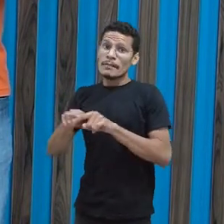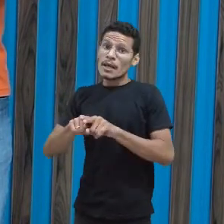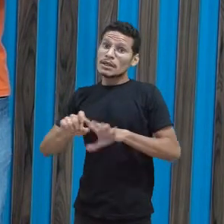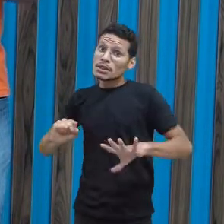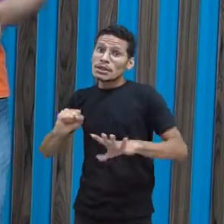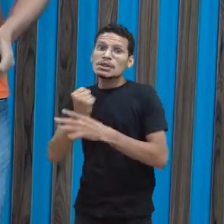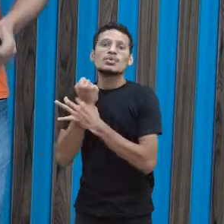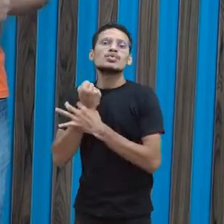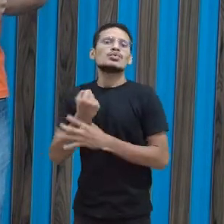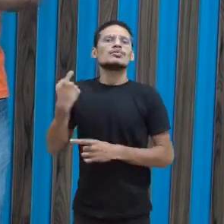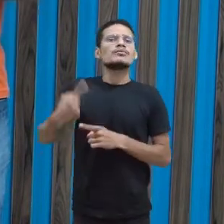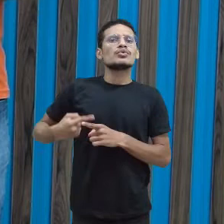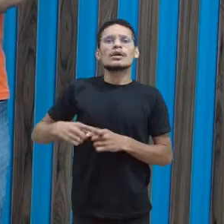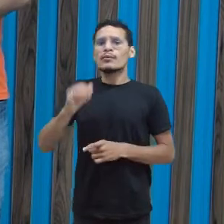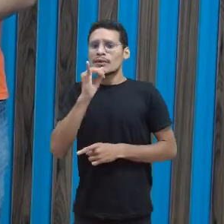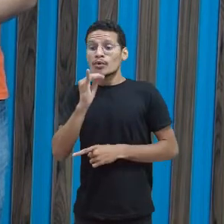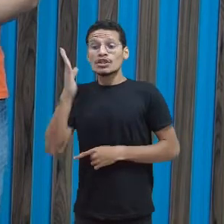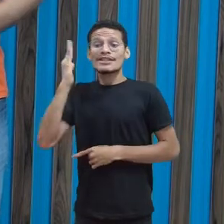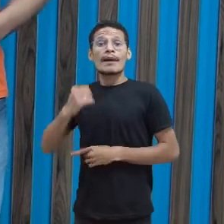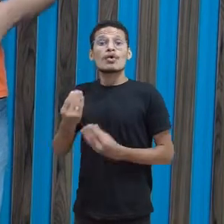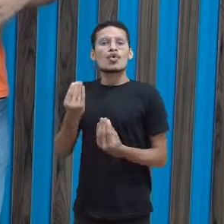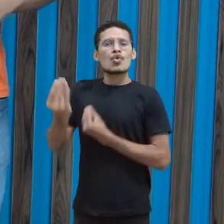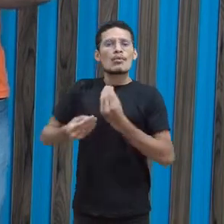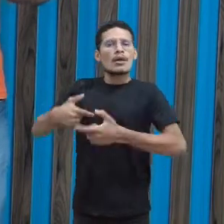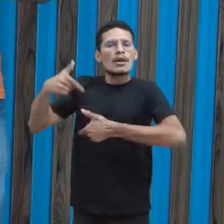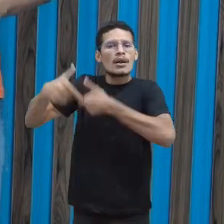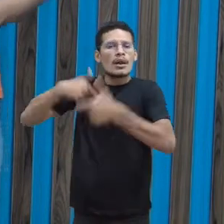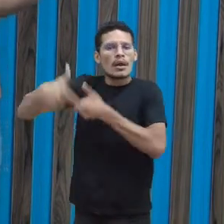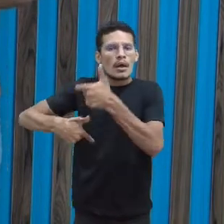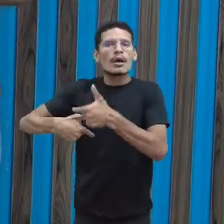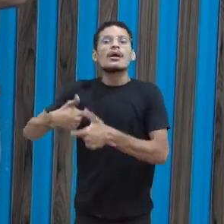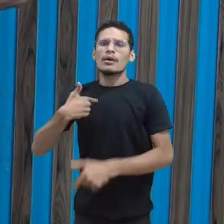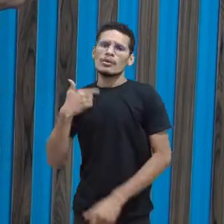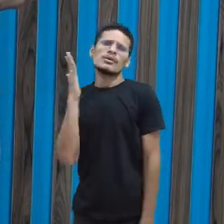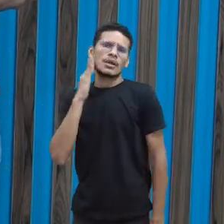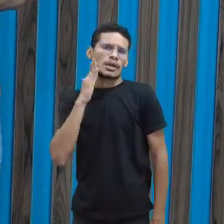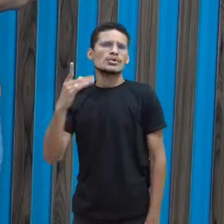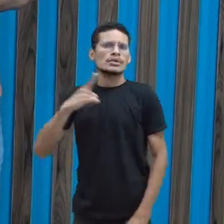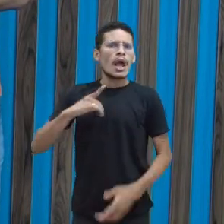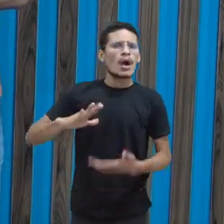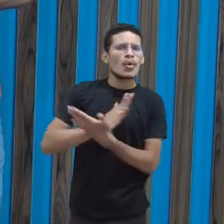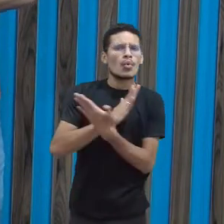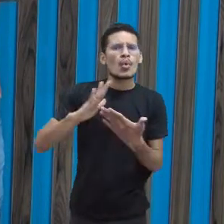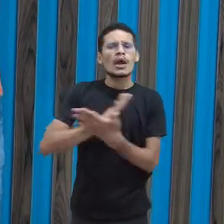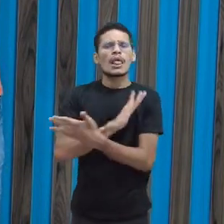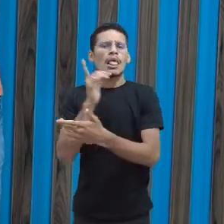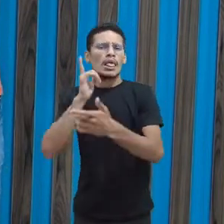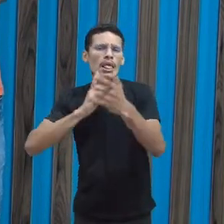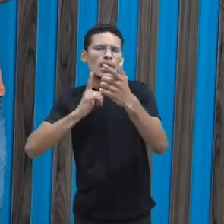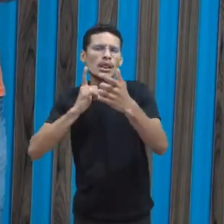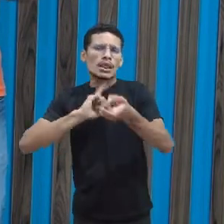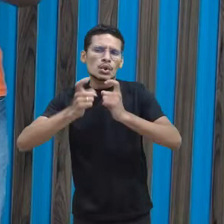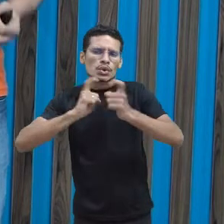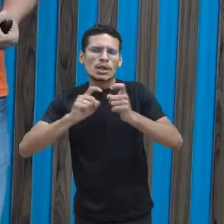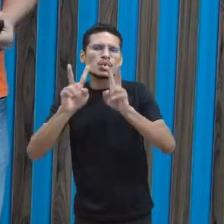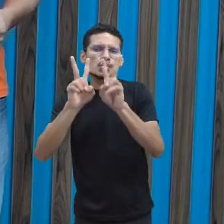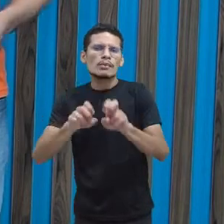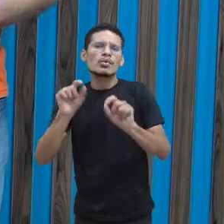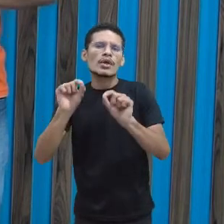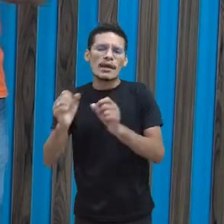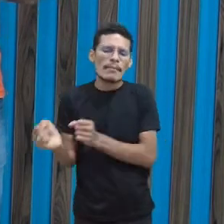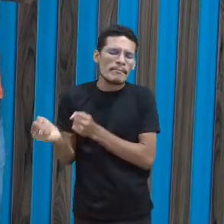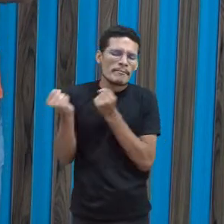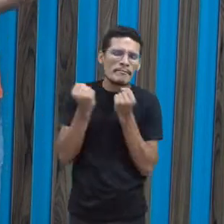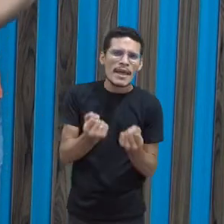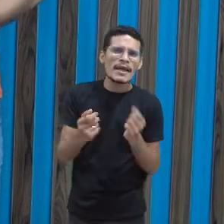porque sabe por onde atuar. Sei que existe uma discussão que a gente vai colocar um pouco mais adiante sobre os pesos da legislação trabalhista,